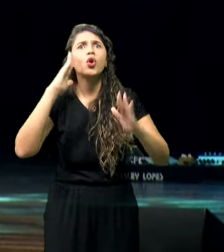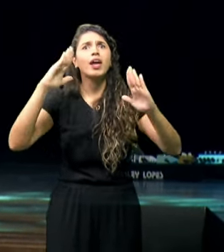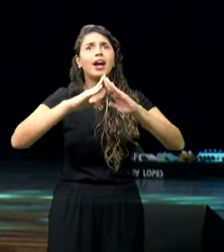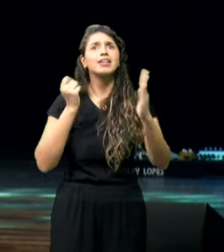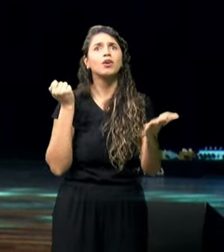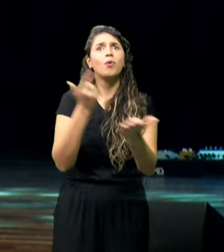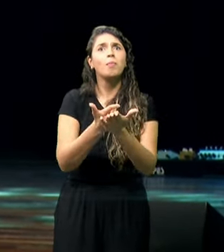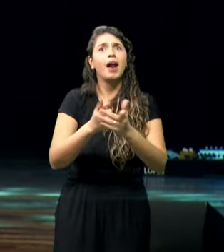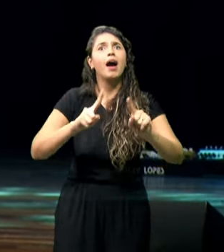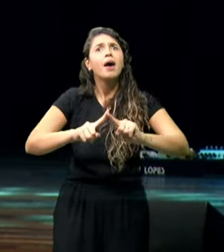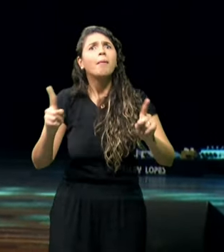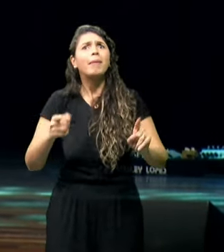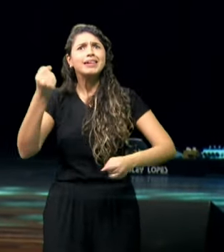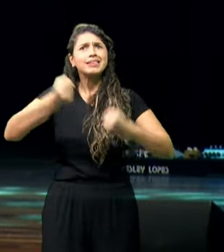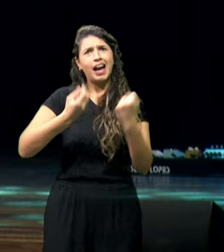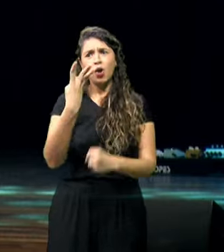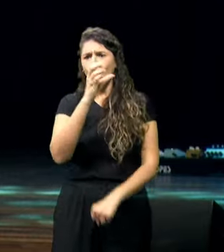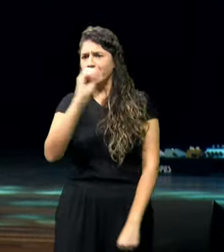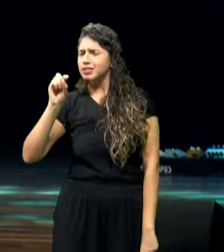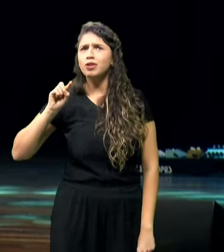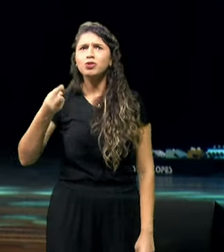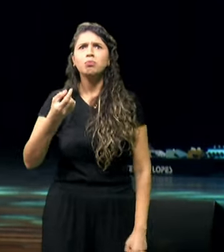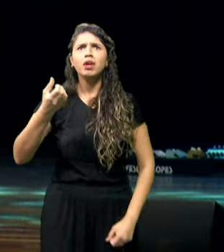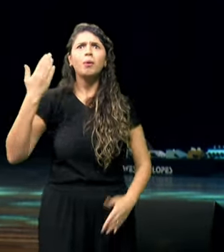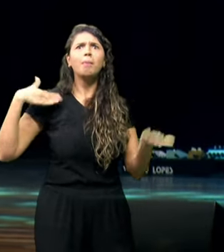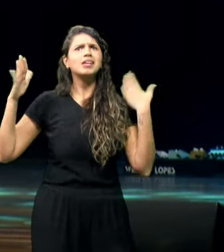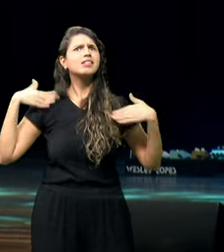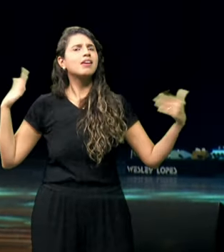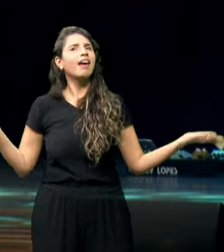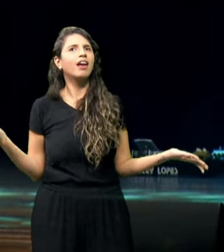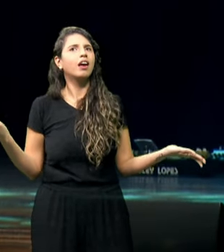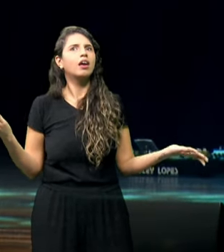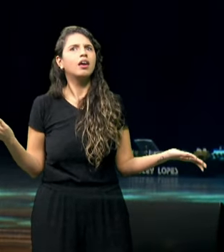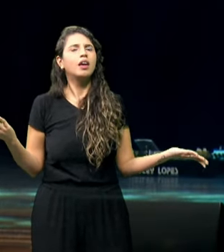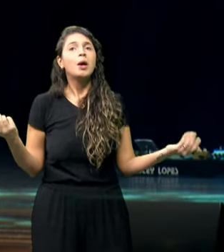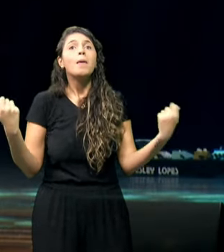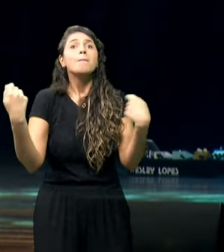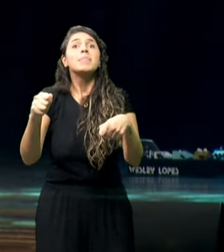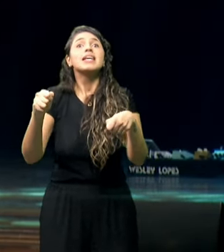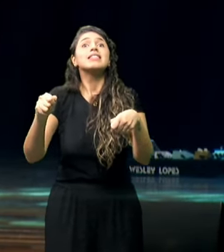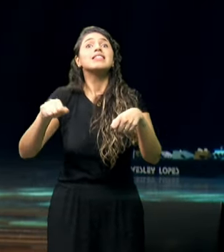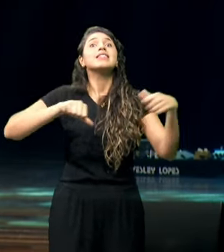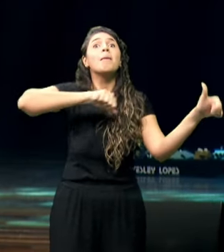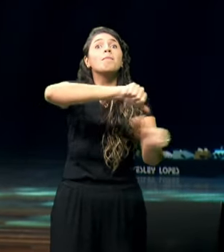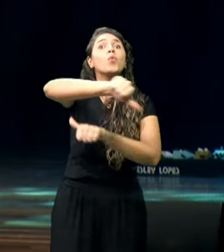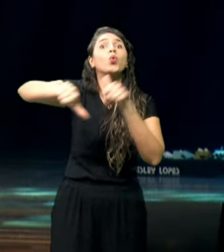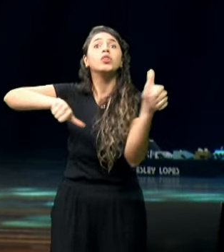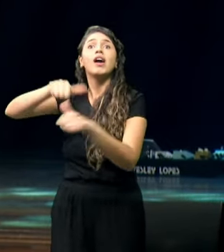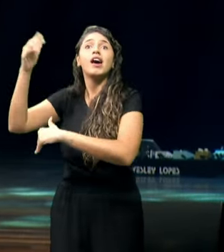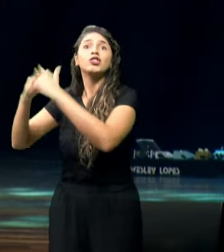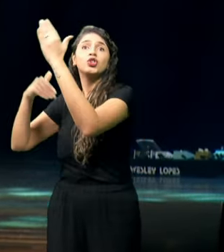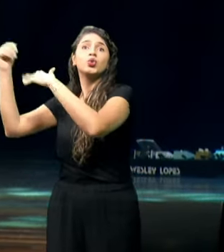de Uber, de lotada, ou num carrinho 0.5, não é nem 1.0, é